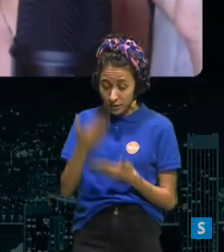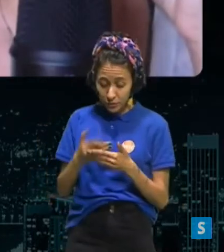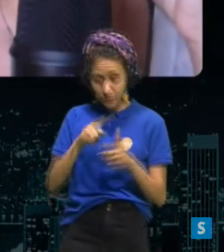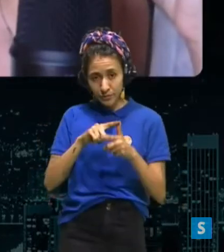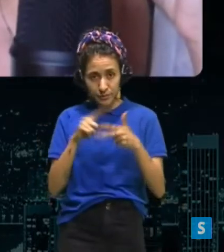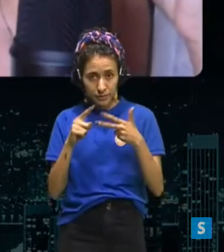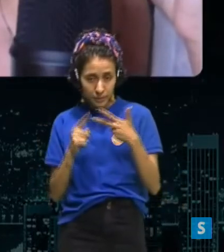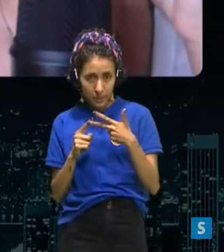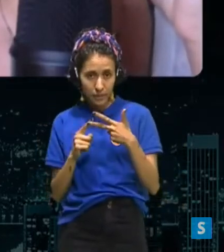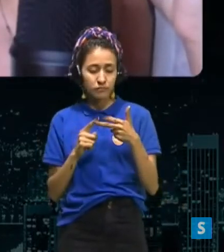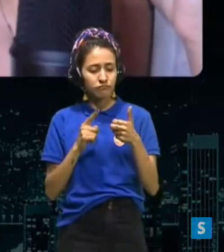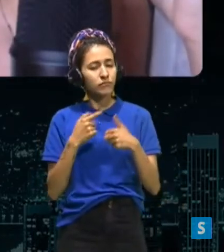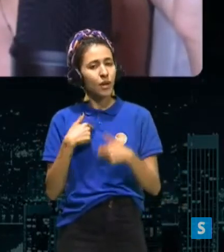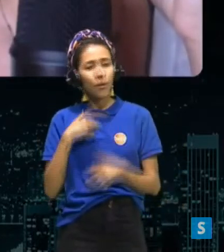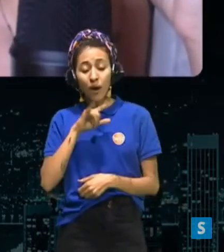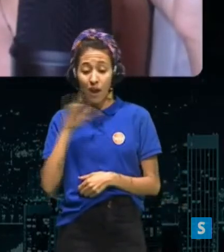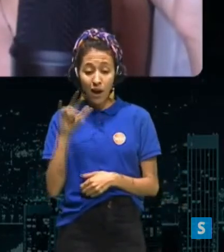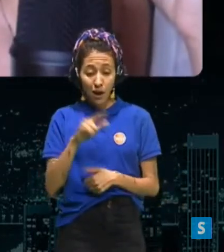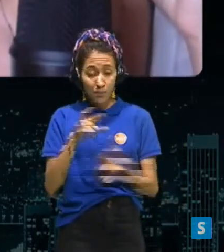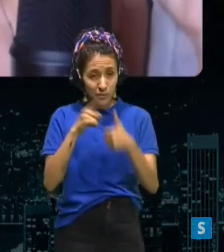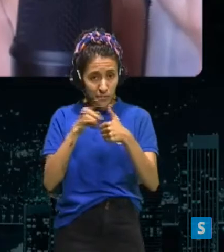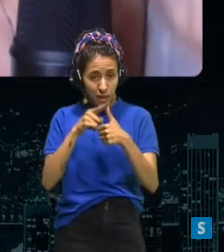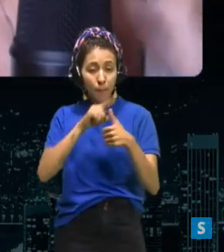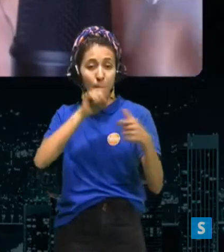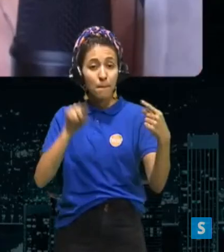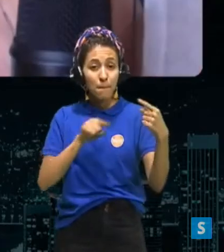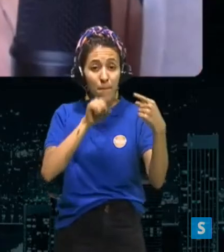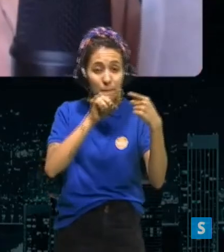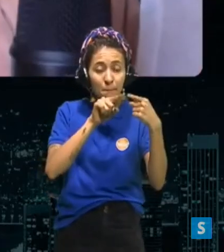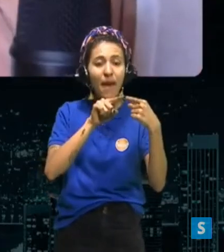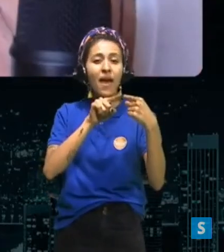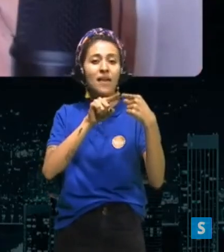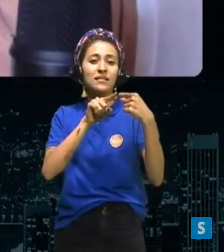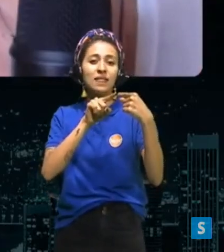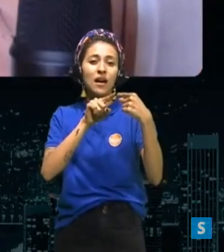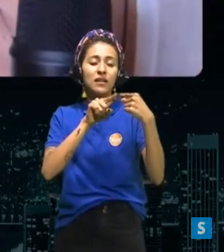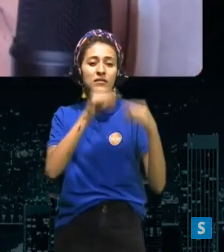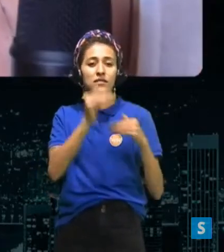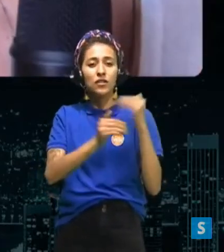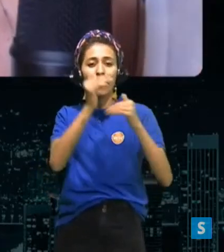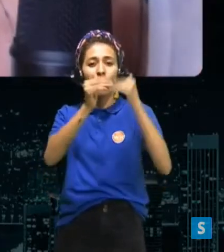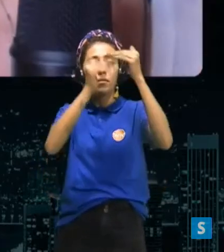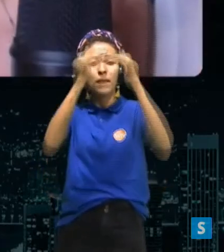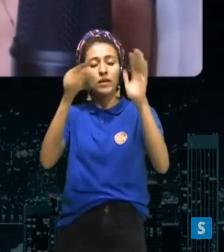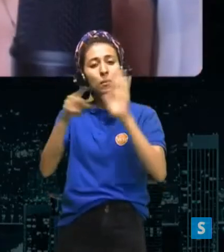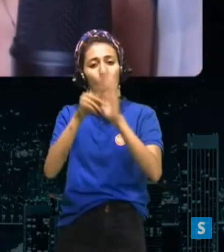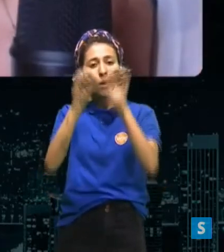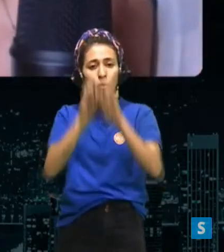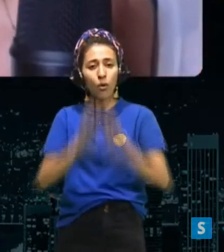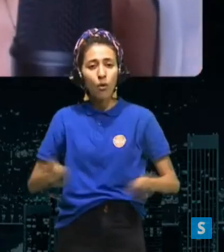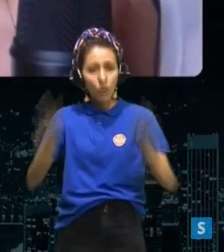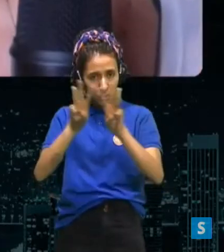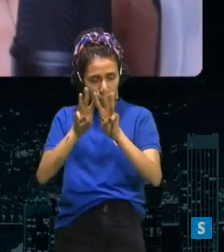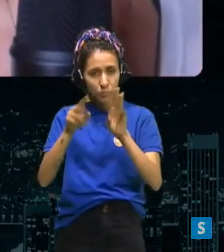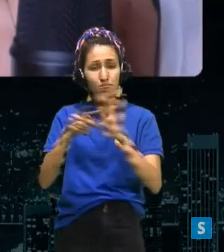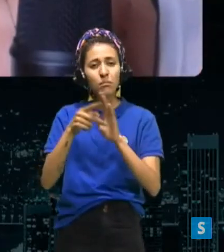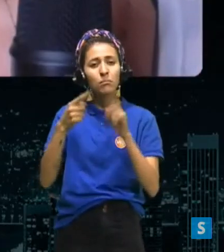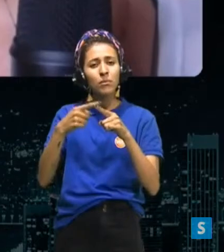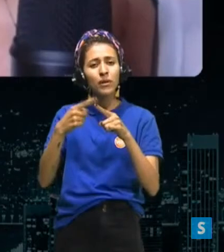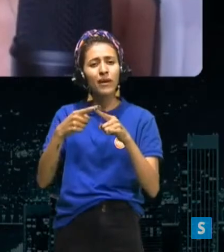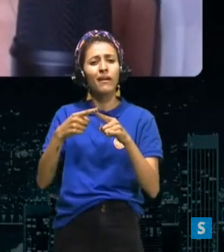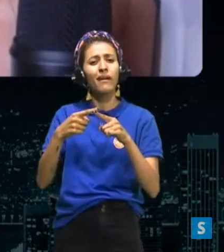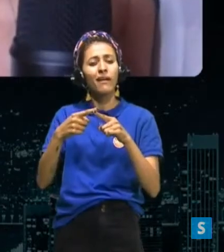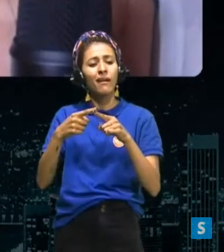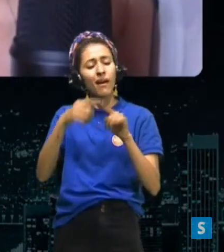gente ama as metas de desenvolvimento sustentável das Nações Unidas porque eles nos dão uma orientação de onde deveremos